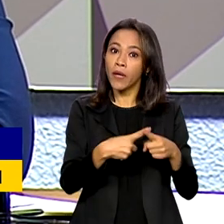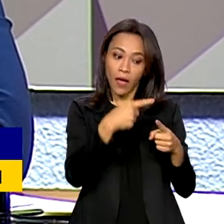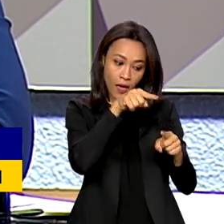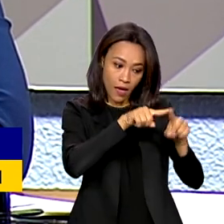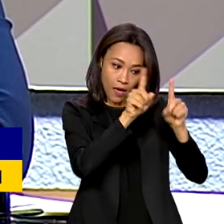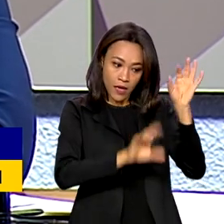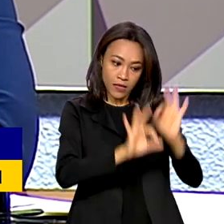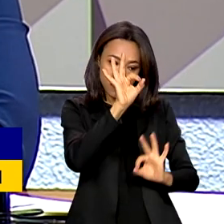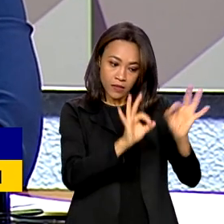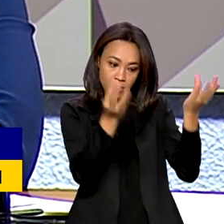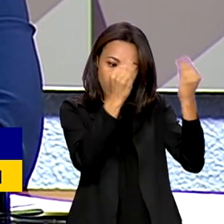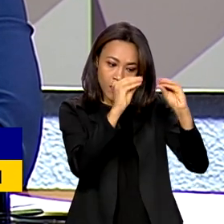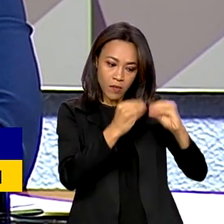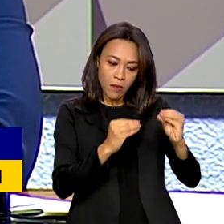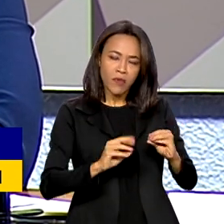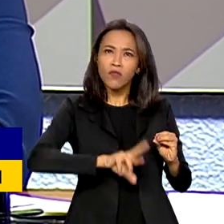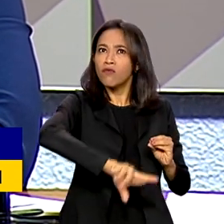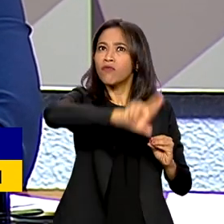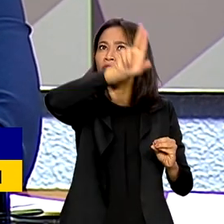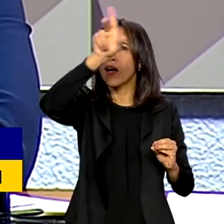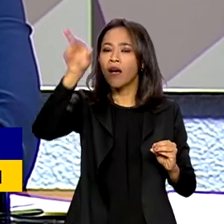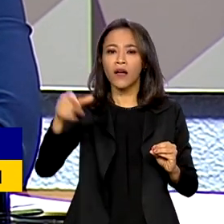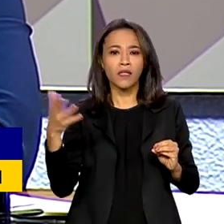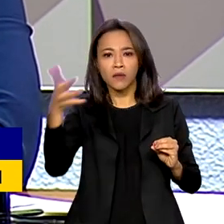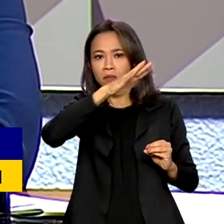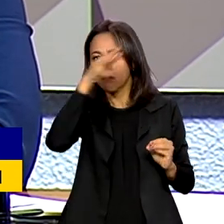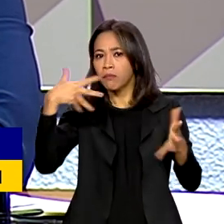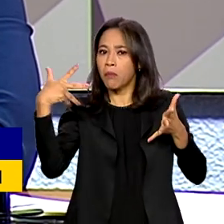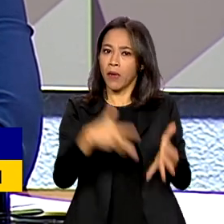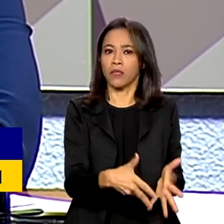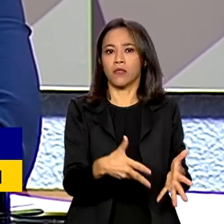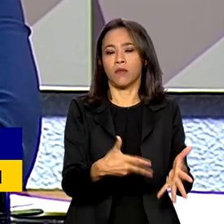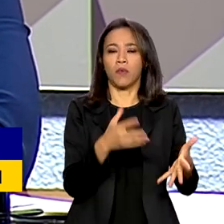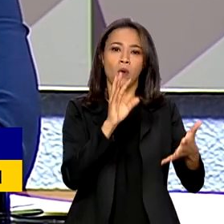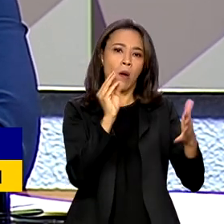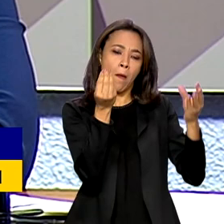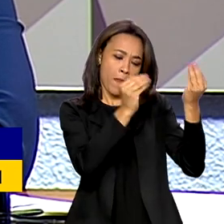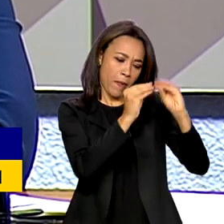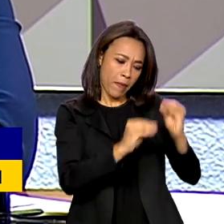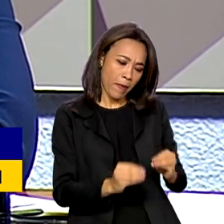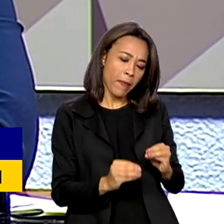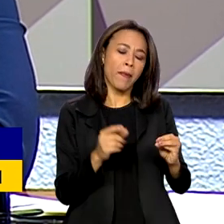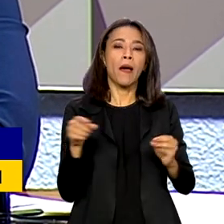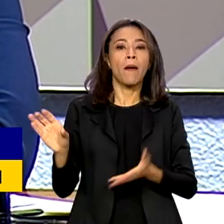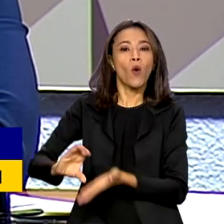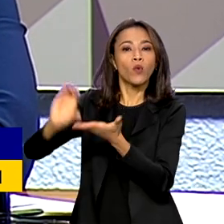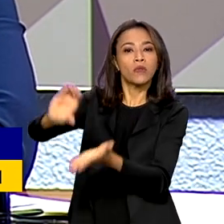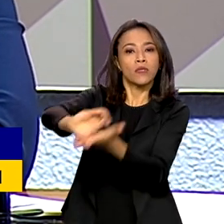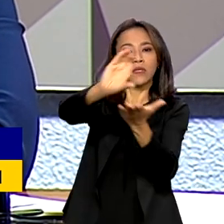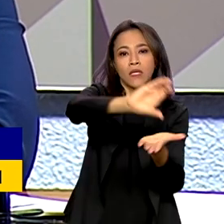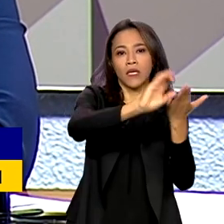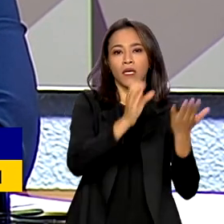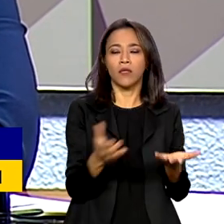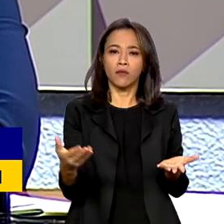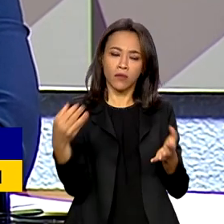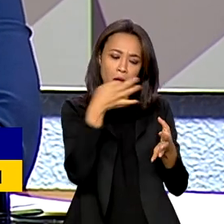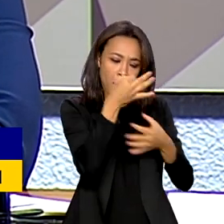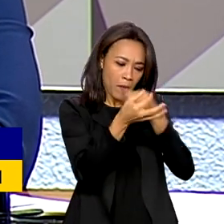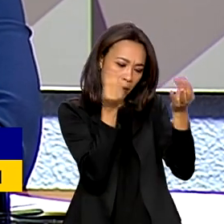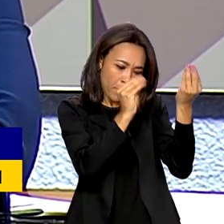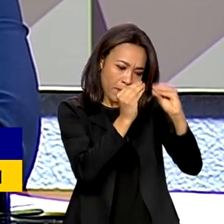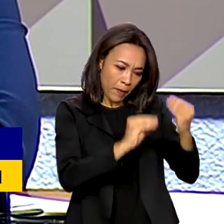feito por diversas mãos. É um planejamento feito com a participação dos conselhos, com a participação dos